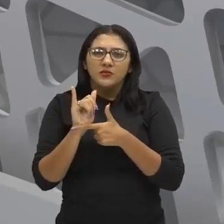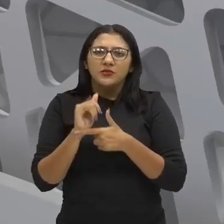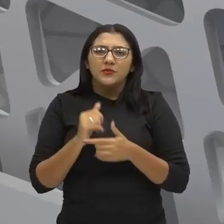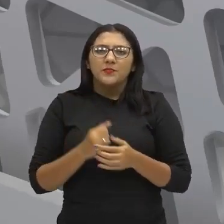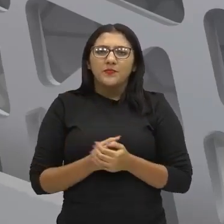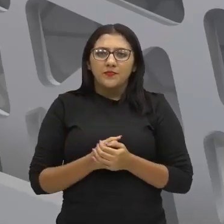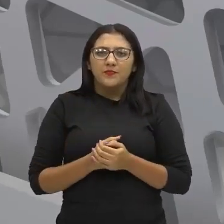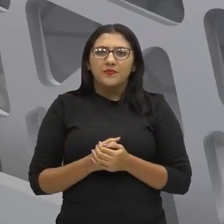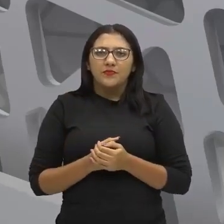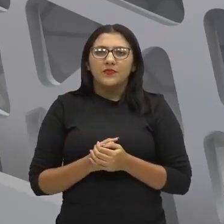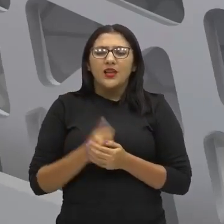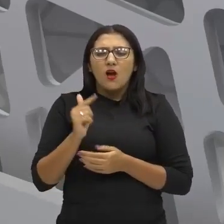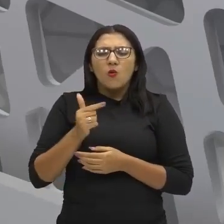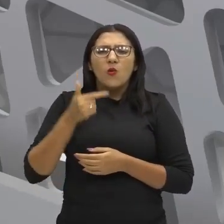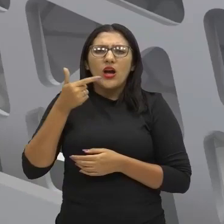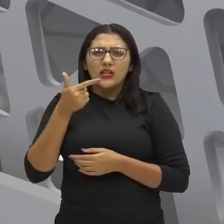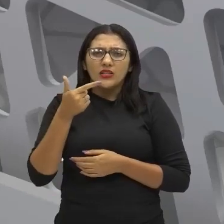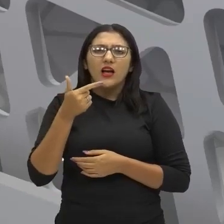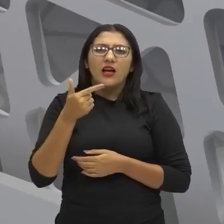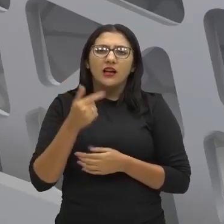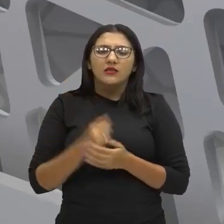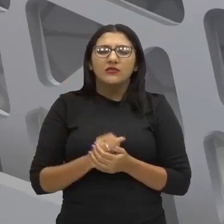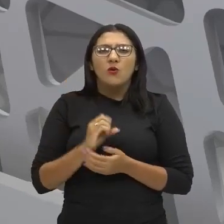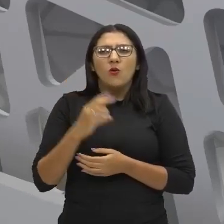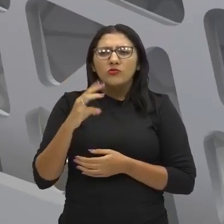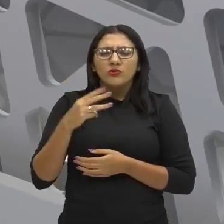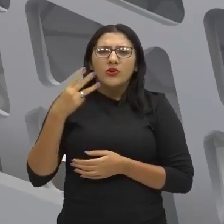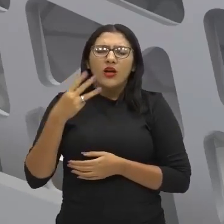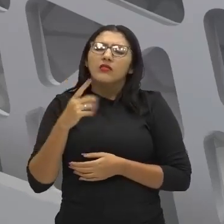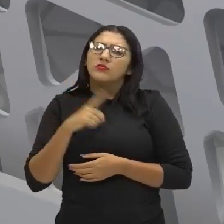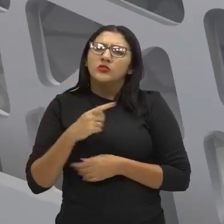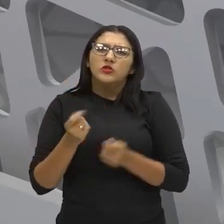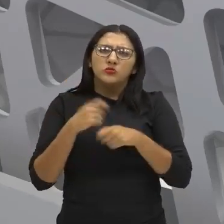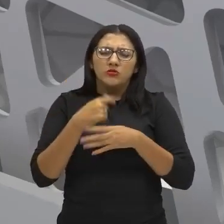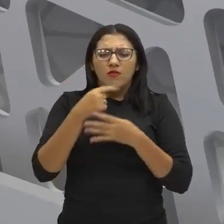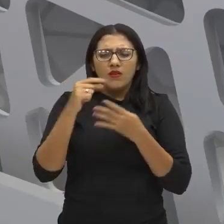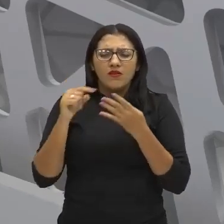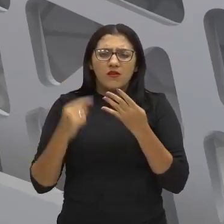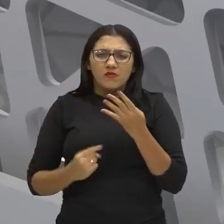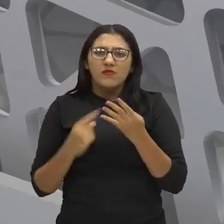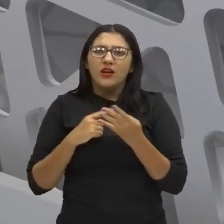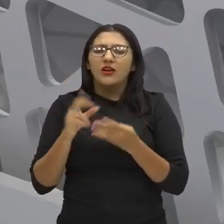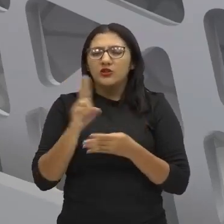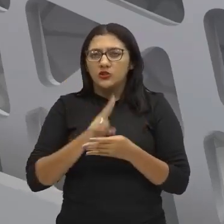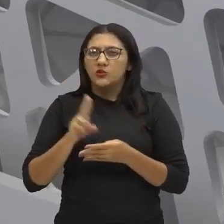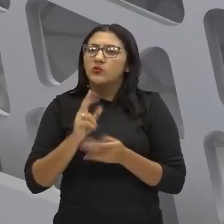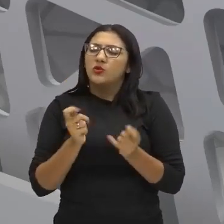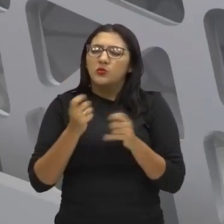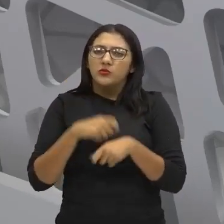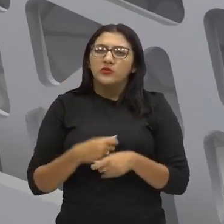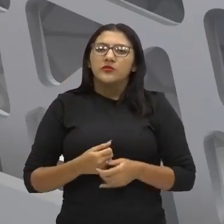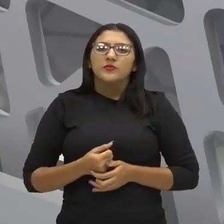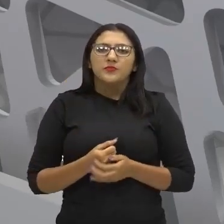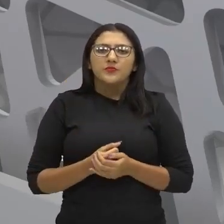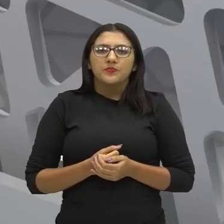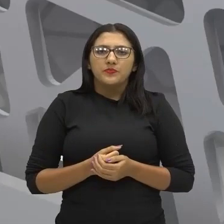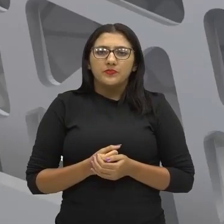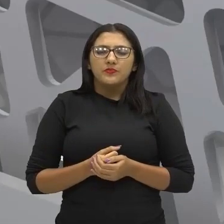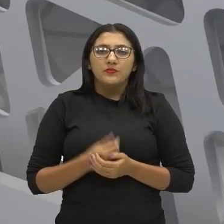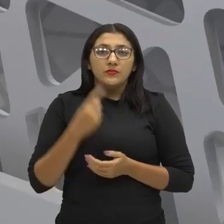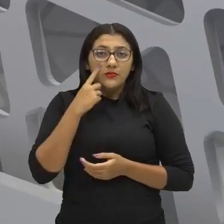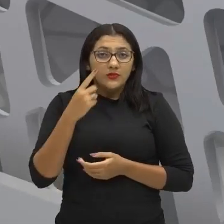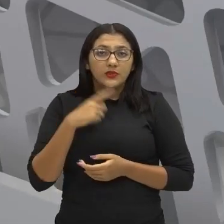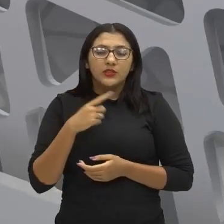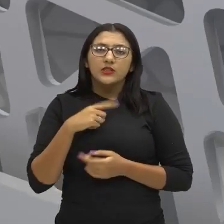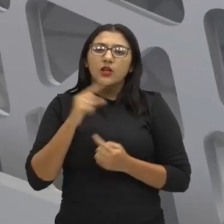y. Eleva ao quadrado, eleva ao cubo. E por aí você vai fazendo a transcrição. Então, esse